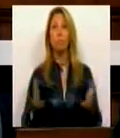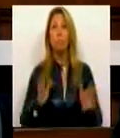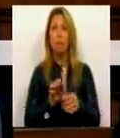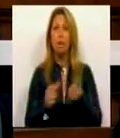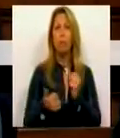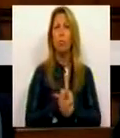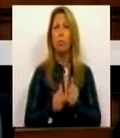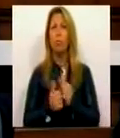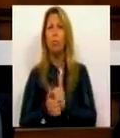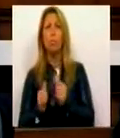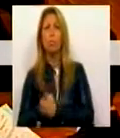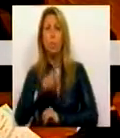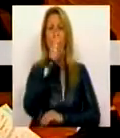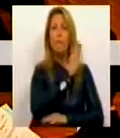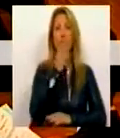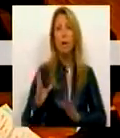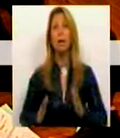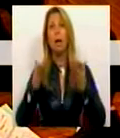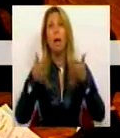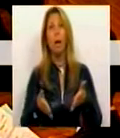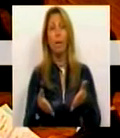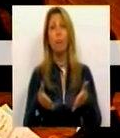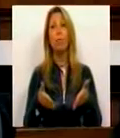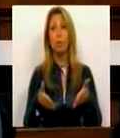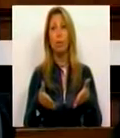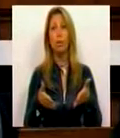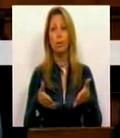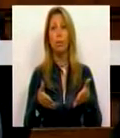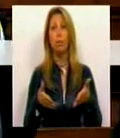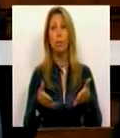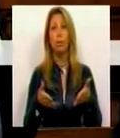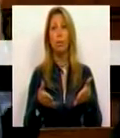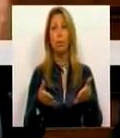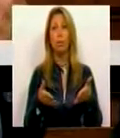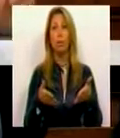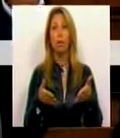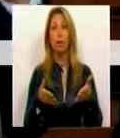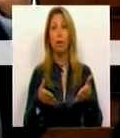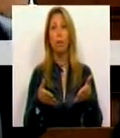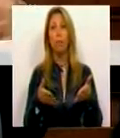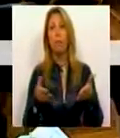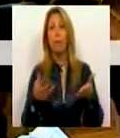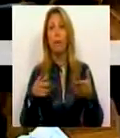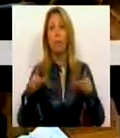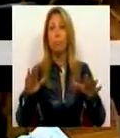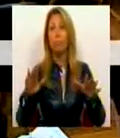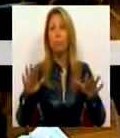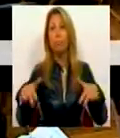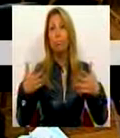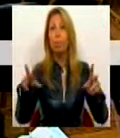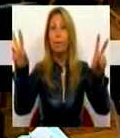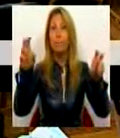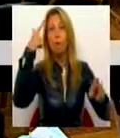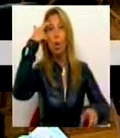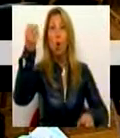modificar procedimentos e abordagens para poder compreender, não é que não o compreenda, mas compreender no sentido de